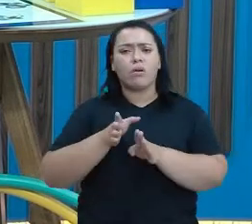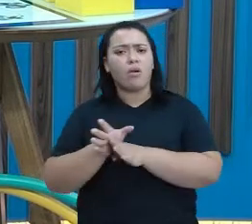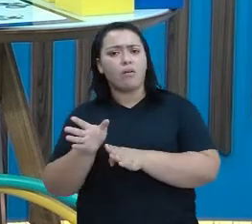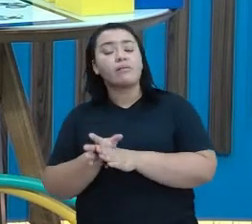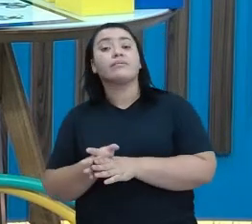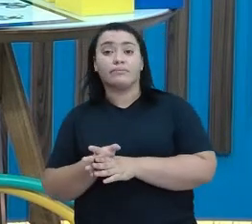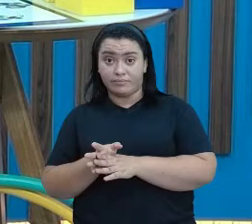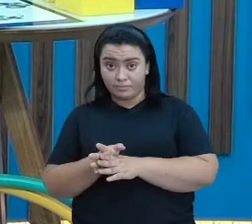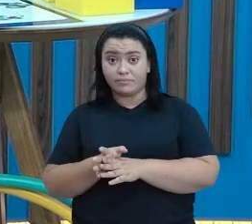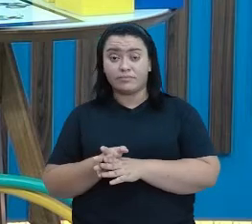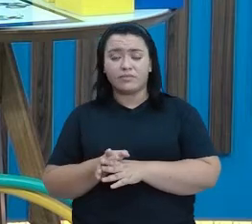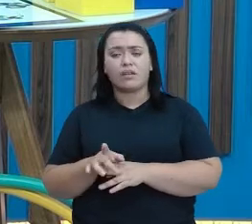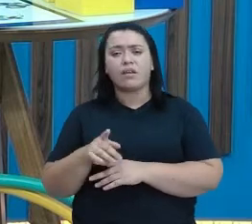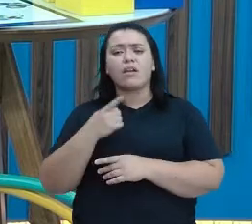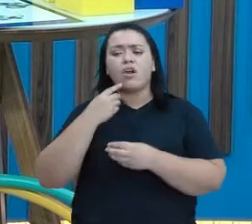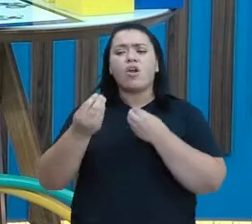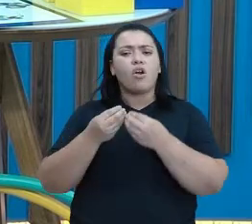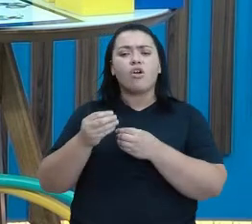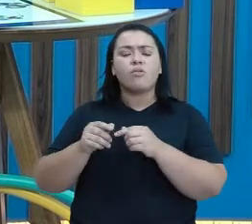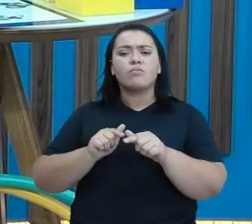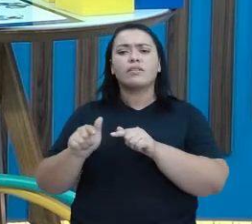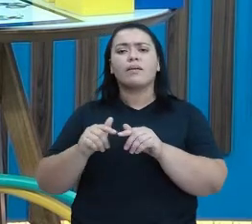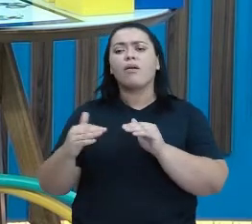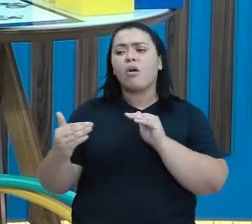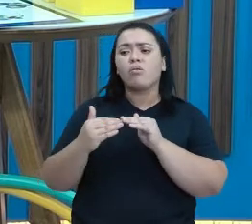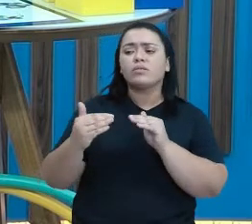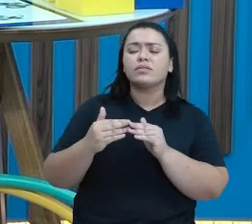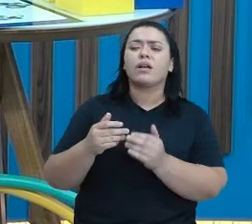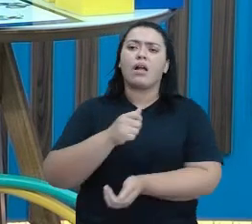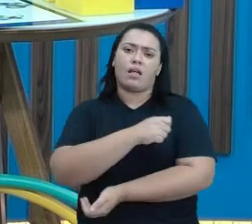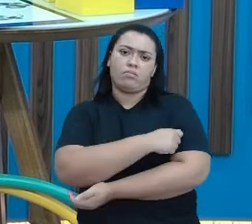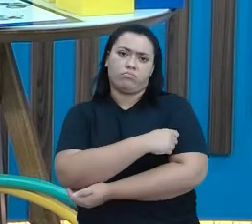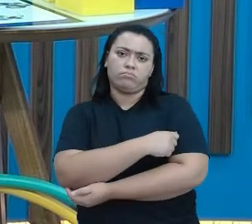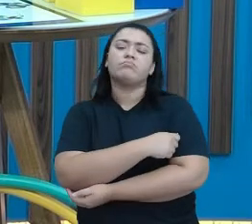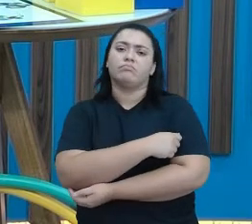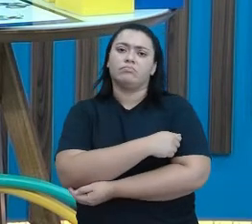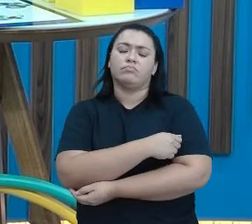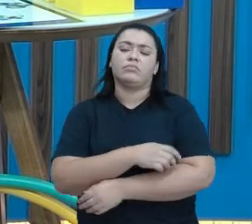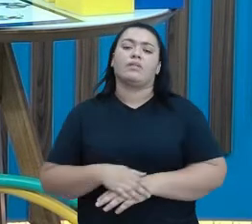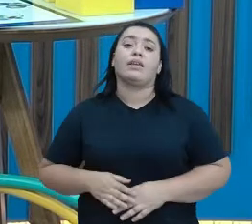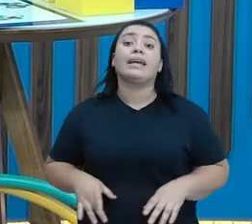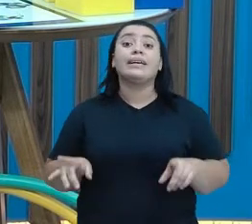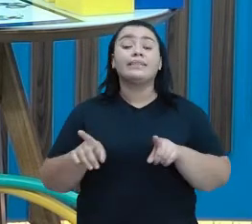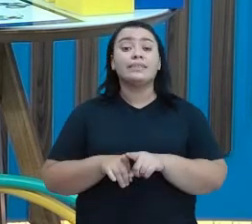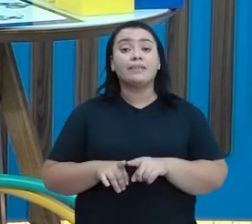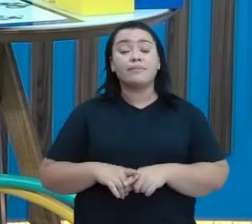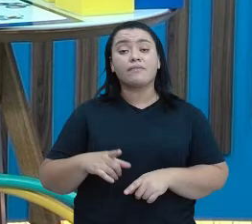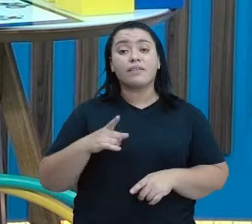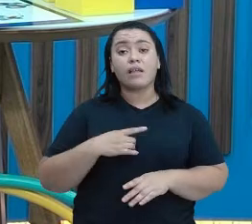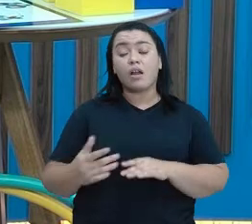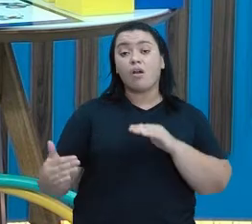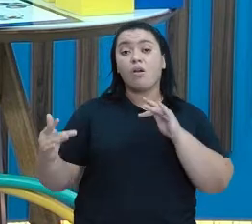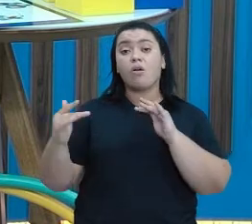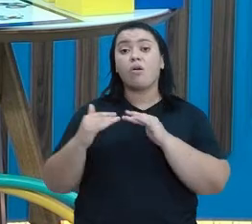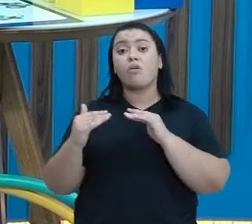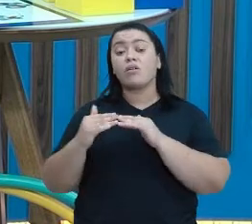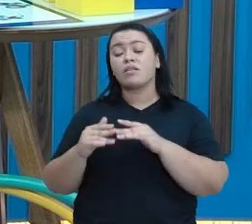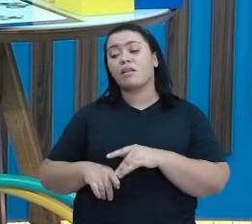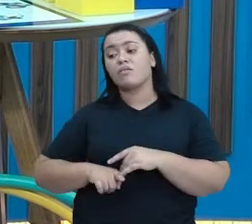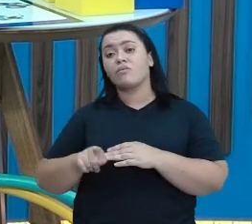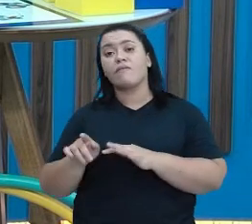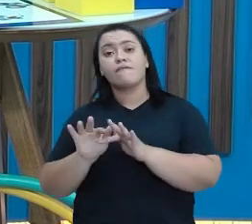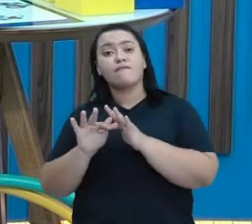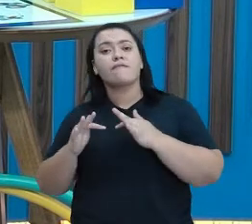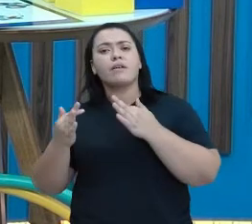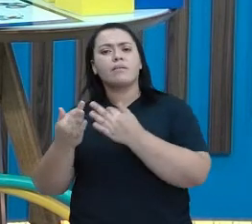Dar uma orientação a esse professor de como trabalhar com ele em sala de aula. Também vai ter esse contato com a família e